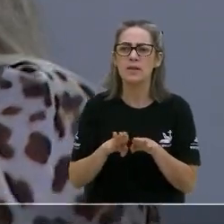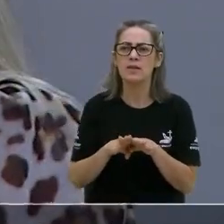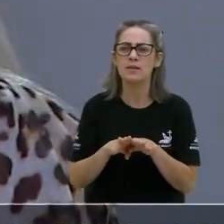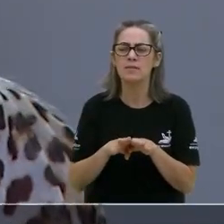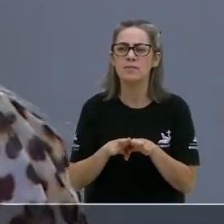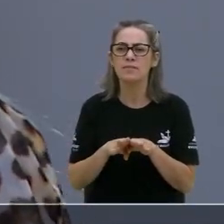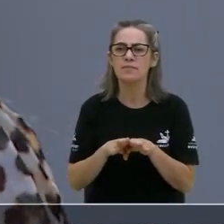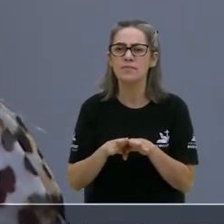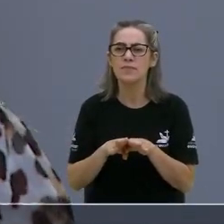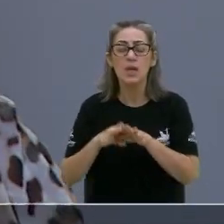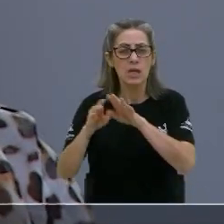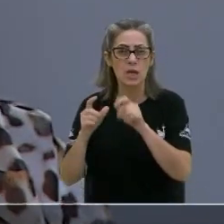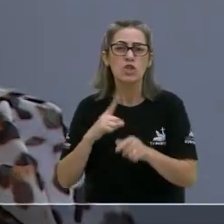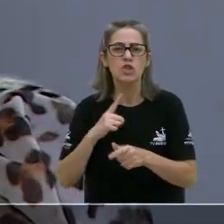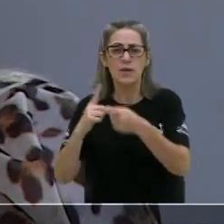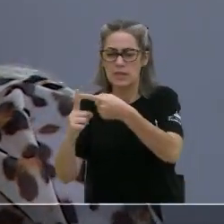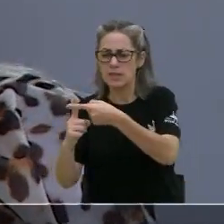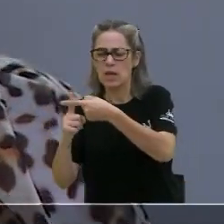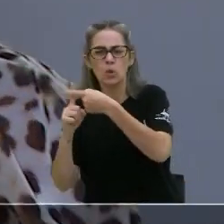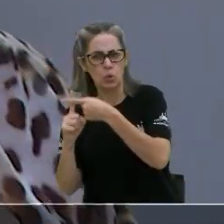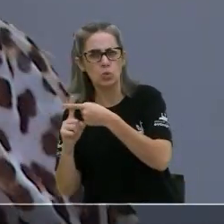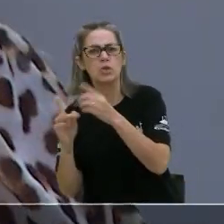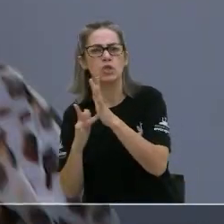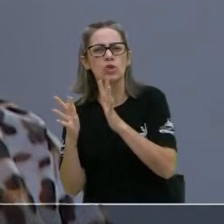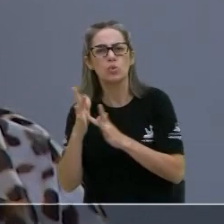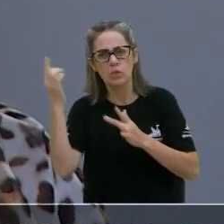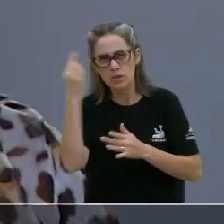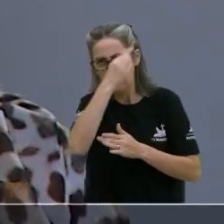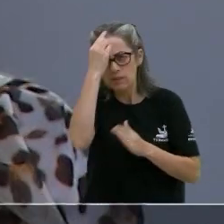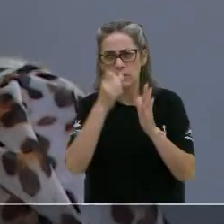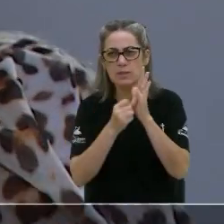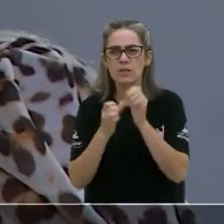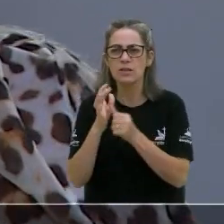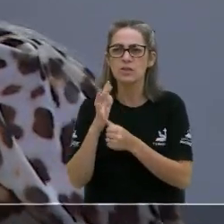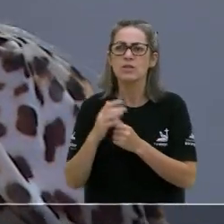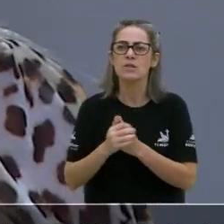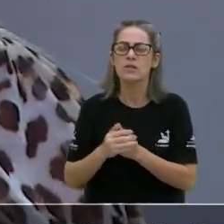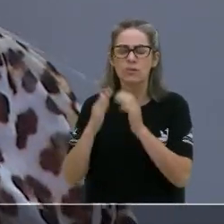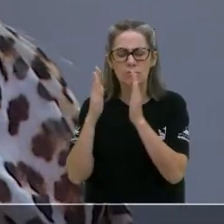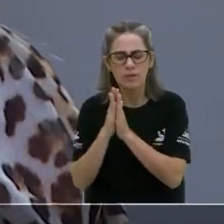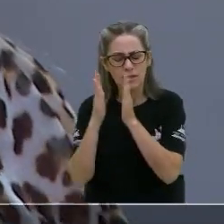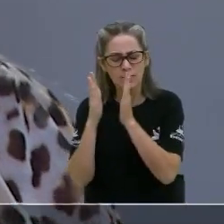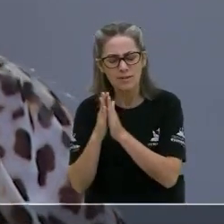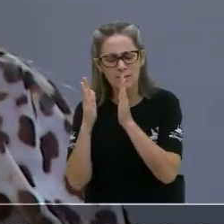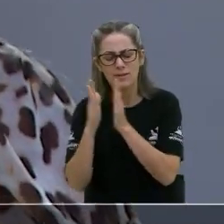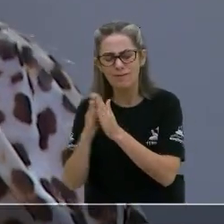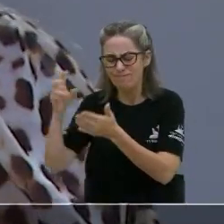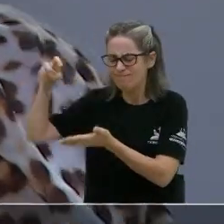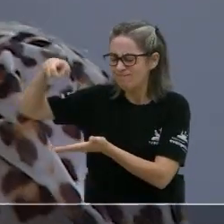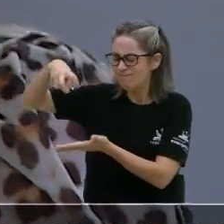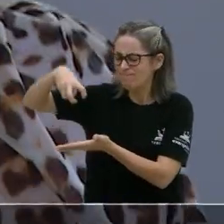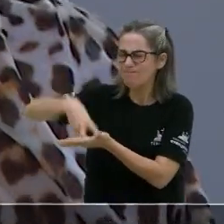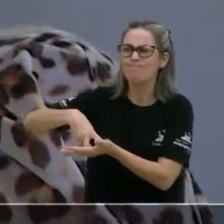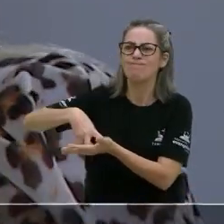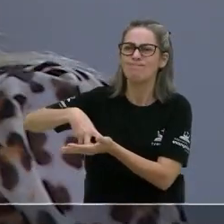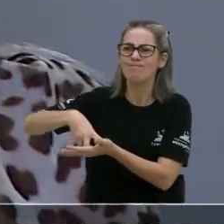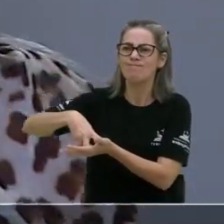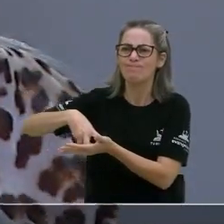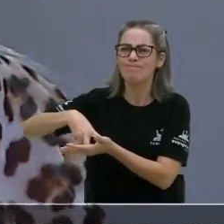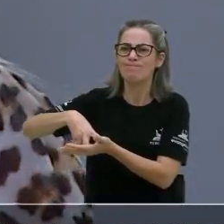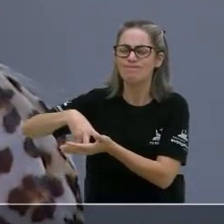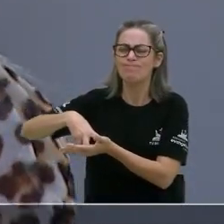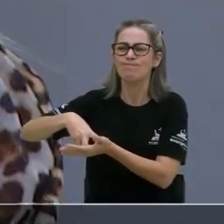o crucifixo, Jesus das Santas Chagas. Eu me enjoelhava todos os dias, eu debruçava sobre as